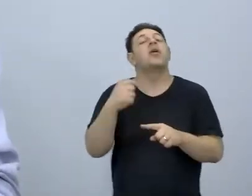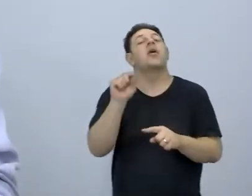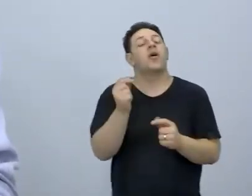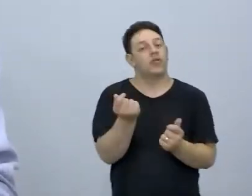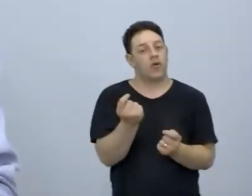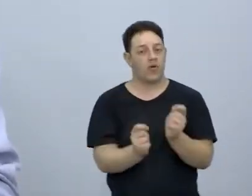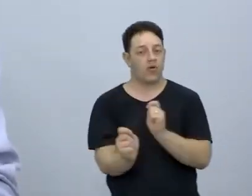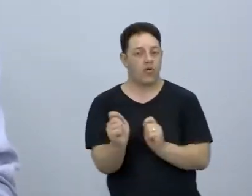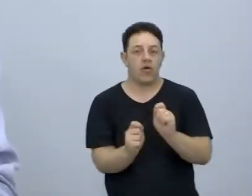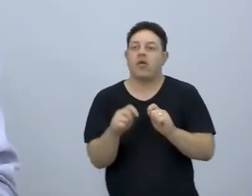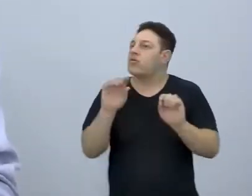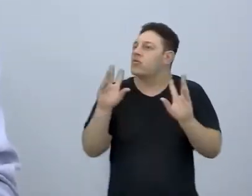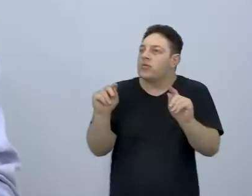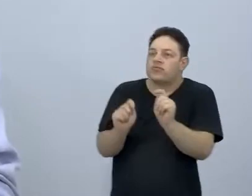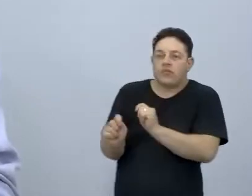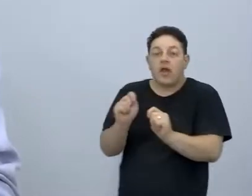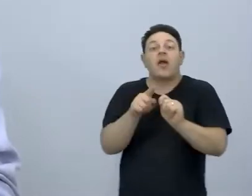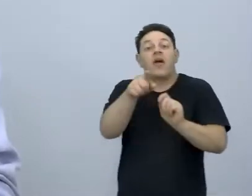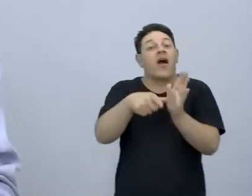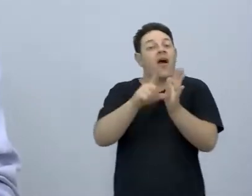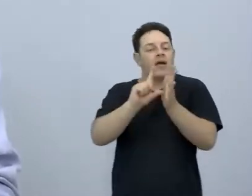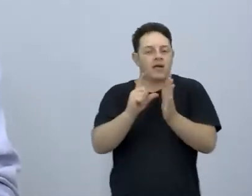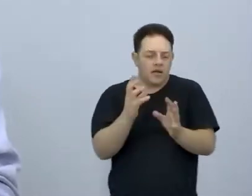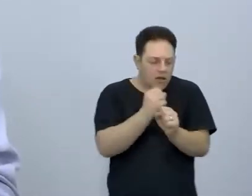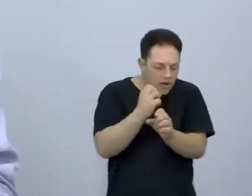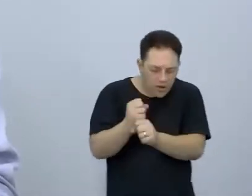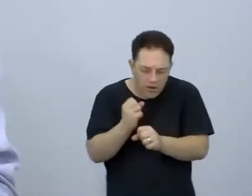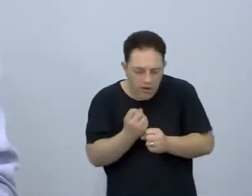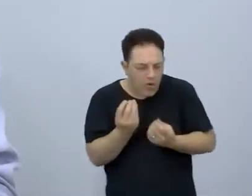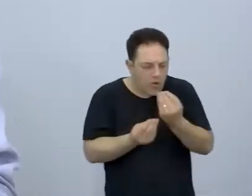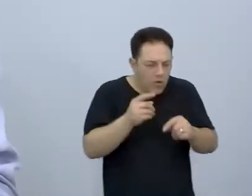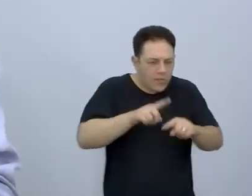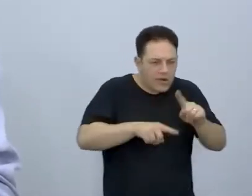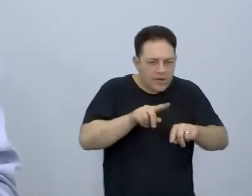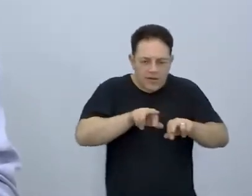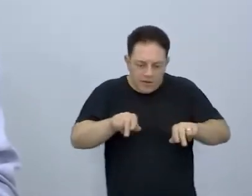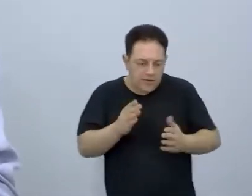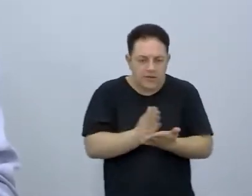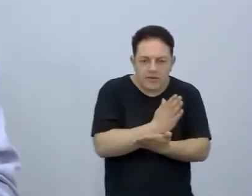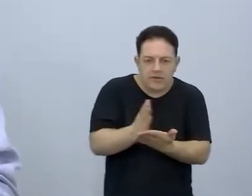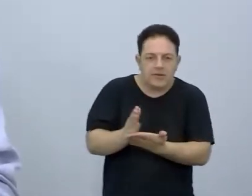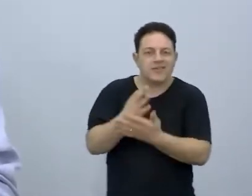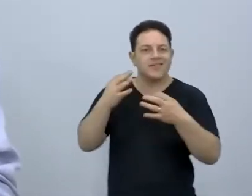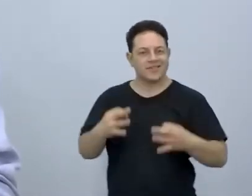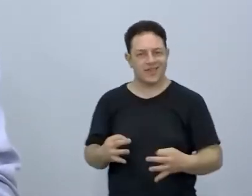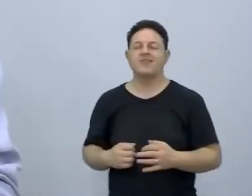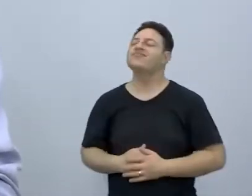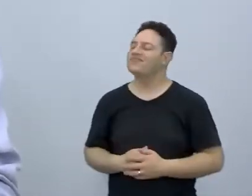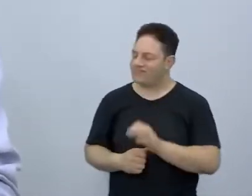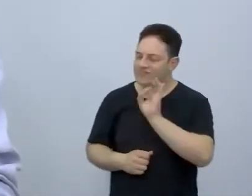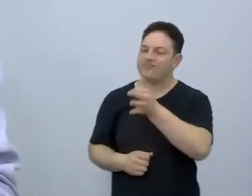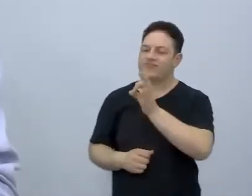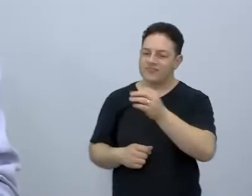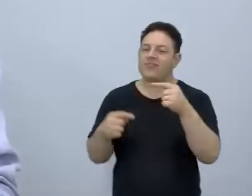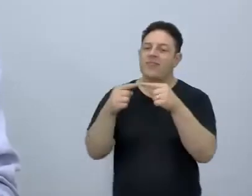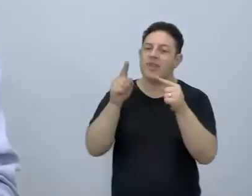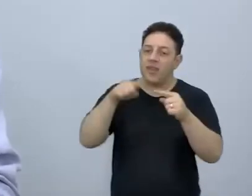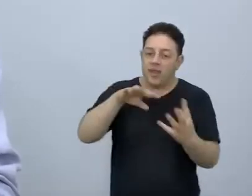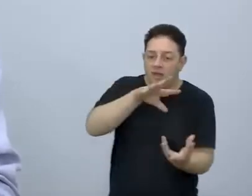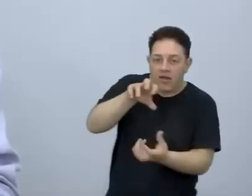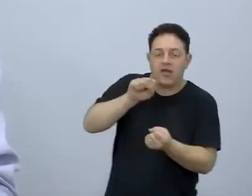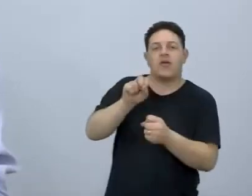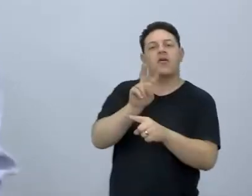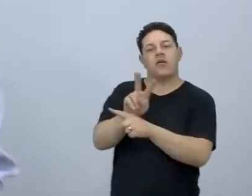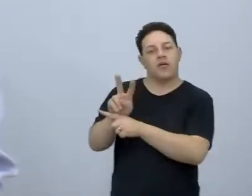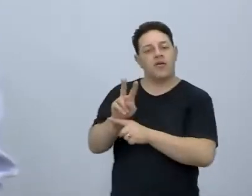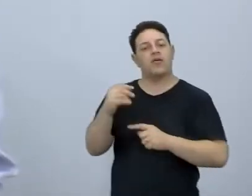né? Exatamente, você tem que fazer o cálculo do que você vai precisar de material. Exatamente, a gente cai nos níveis de sustentabilidade,